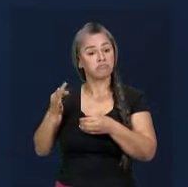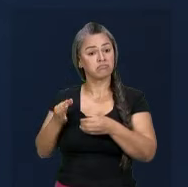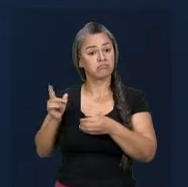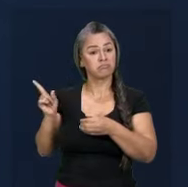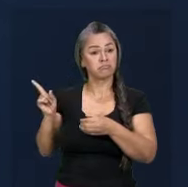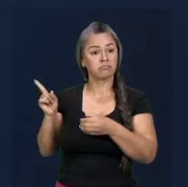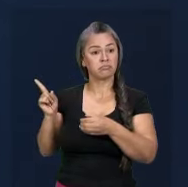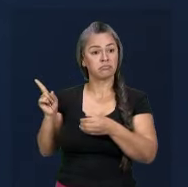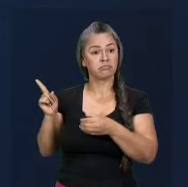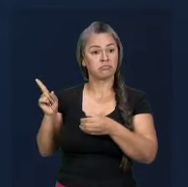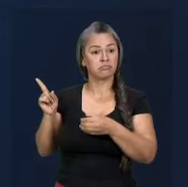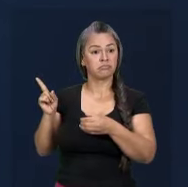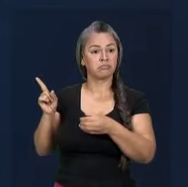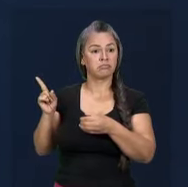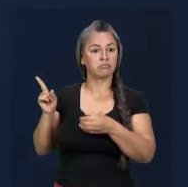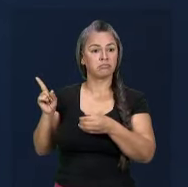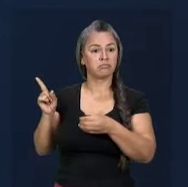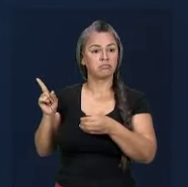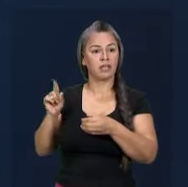uma vértebra isolada.